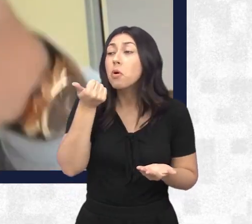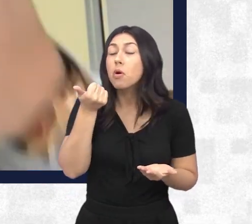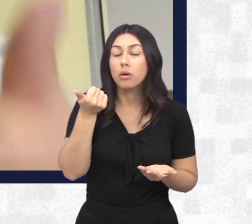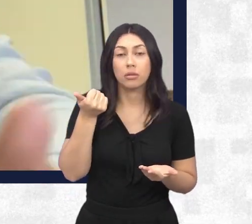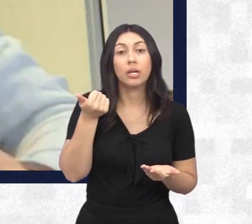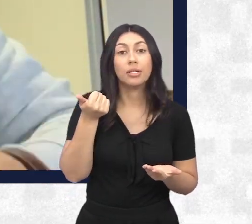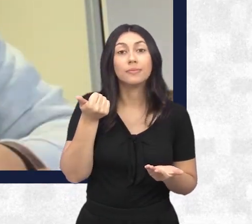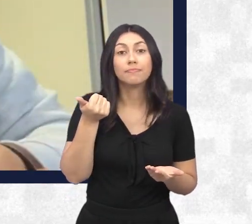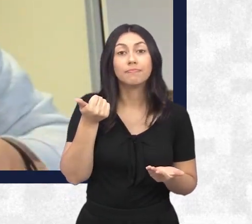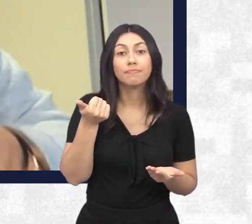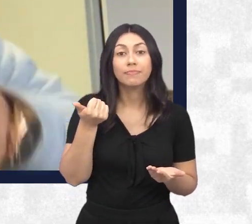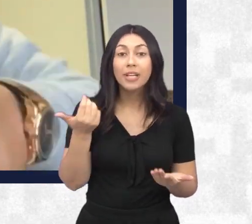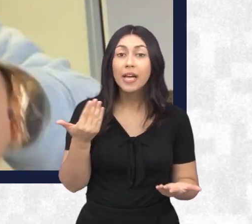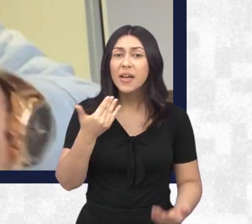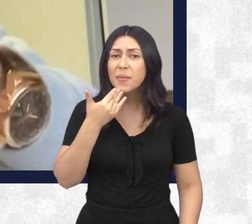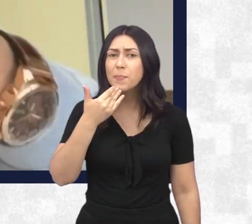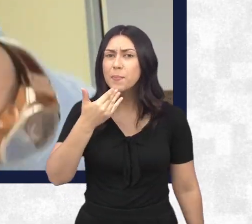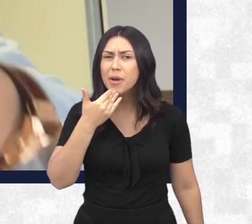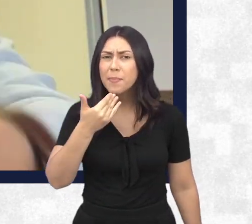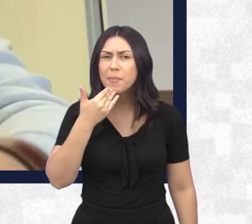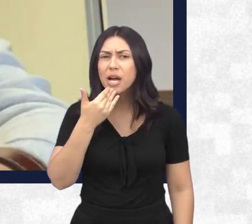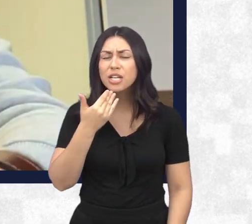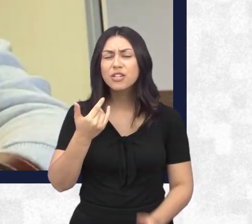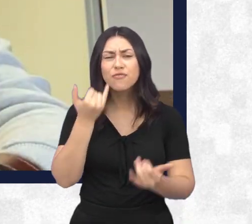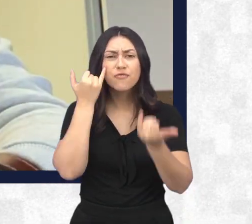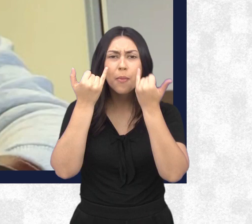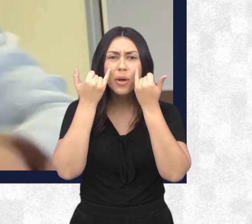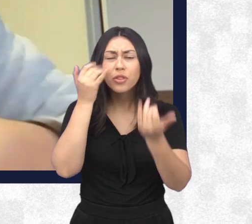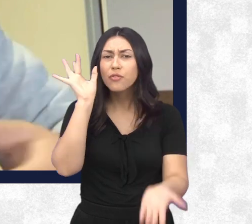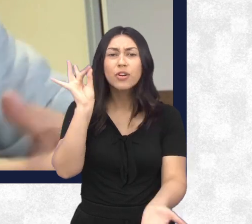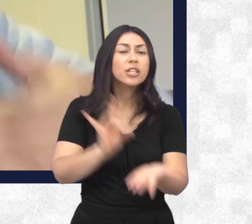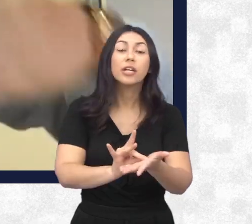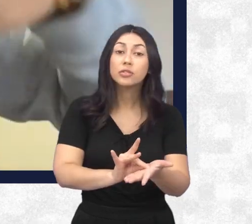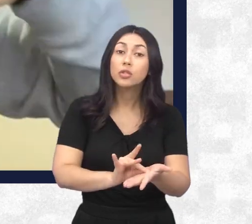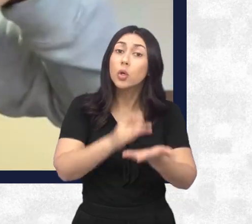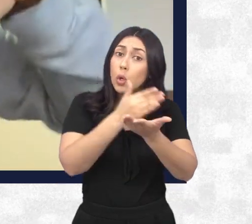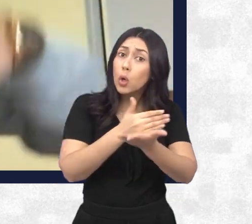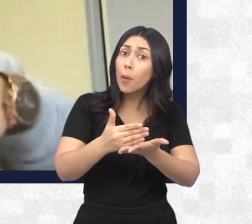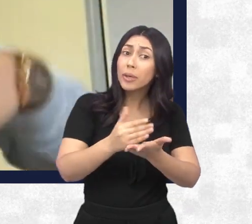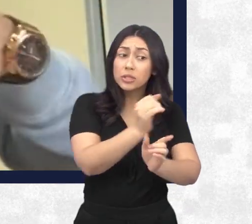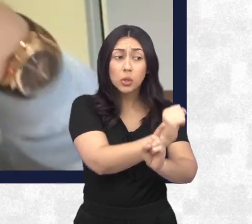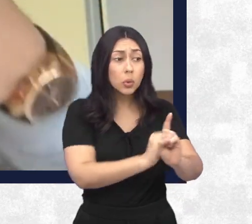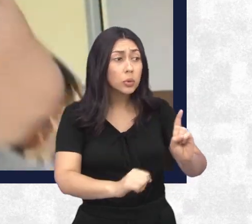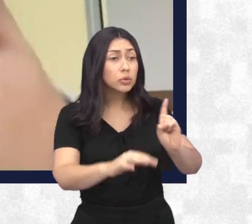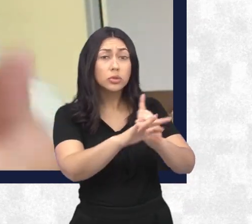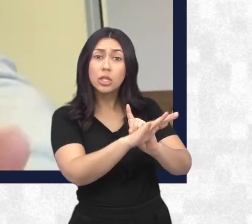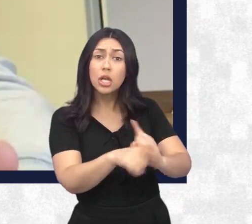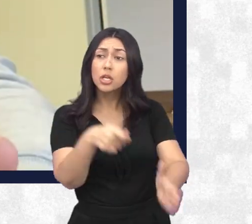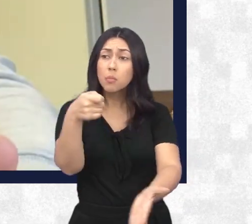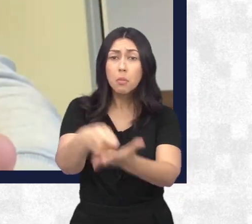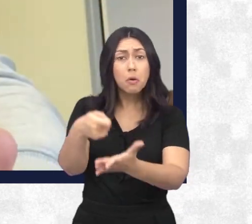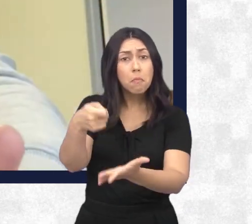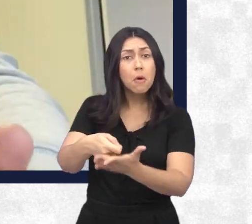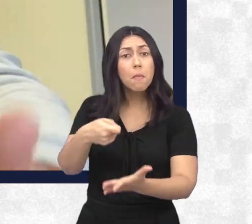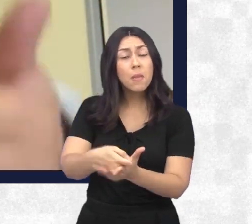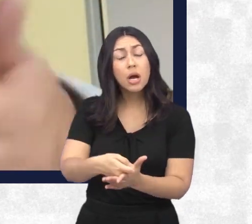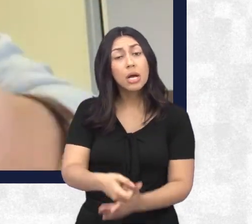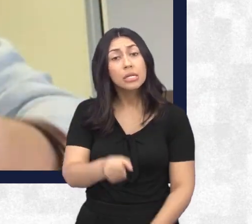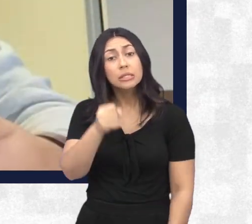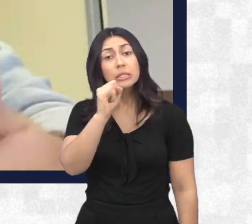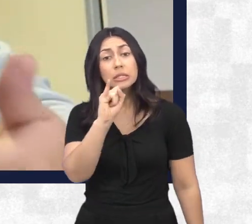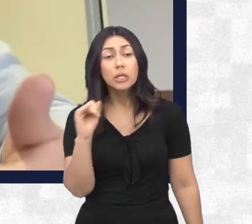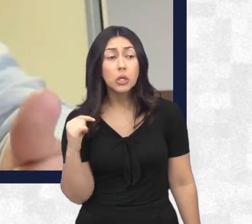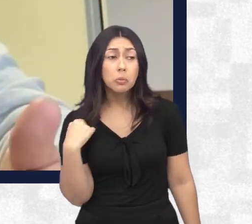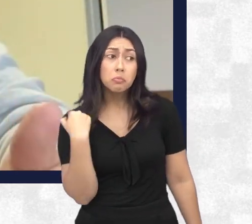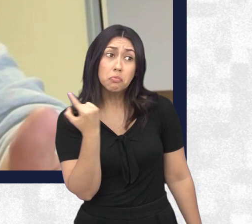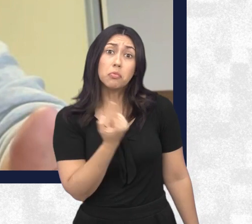da corrupção, desse pedido por transparência, tem que partir da sociedade para a classe política. Porque se a gente